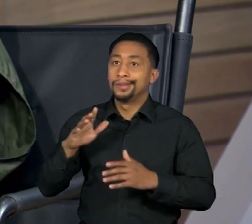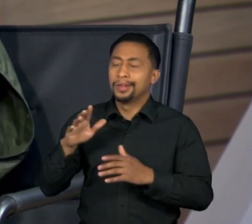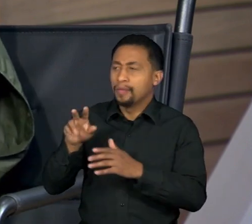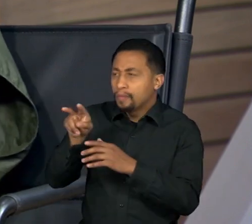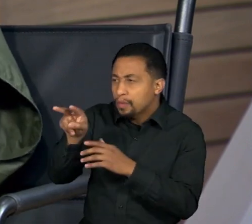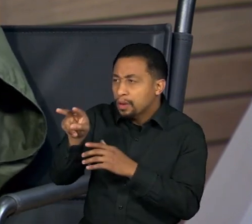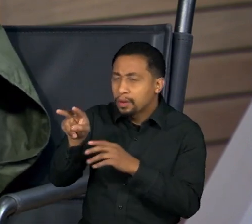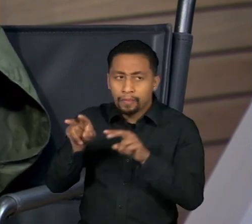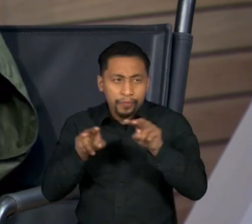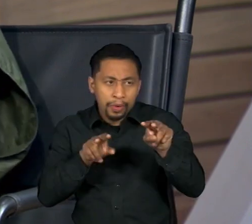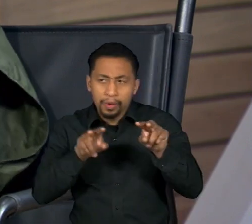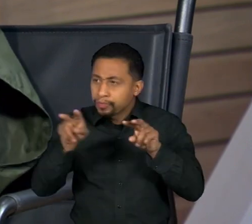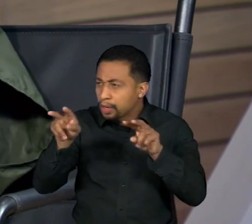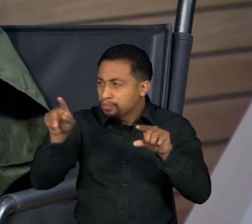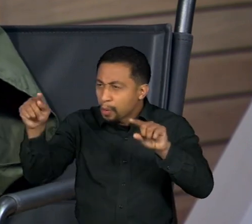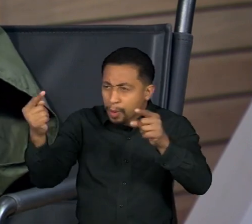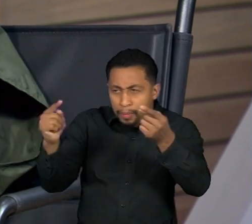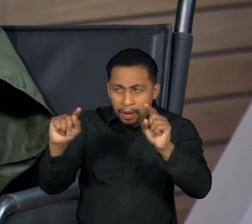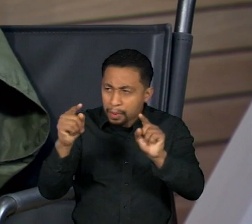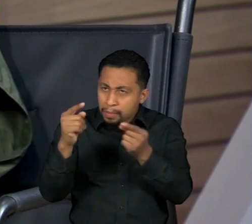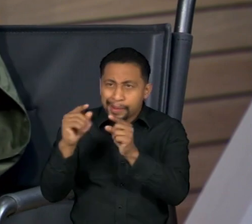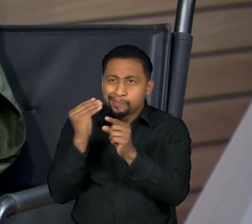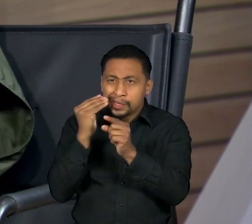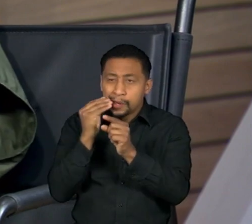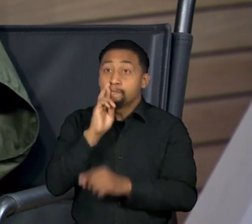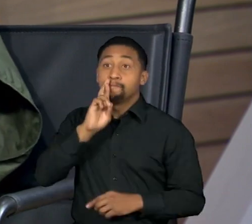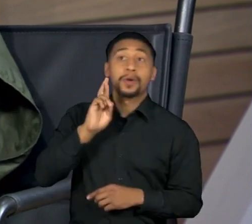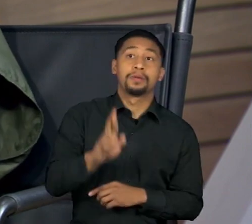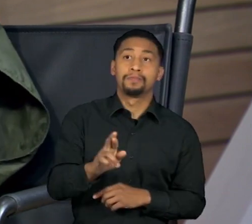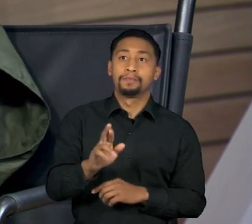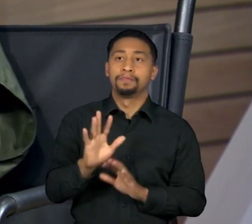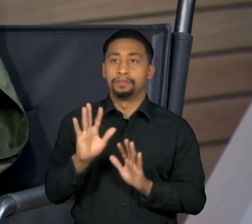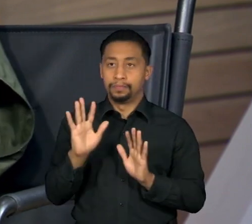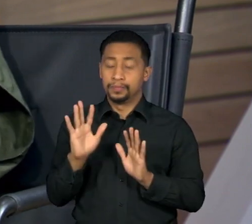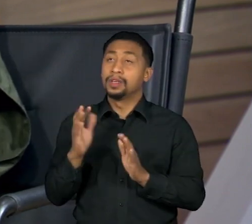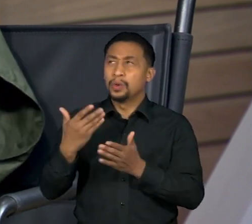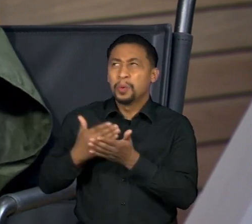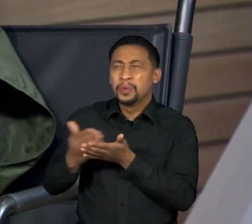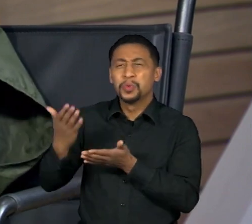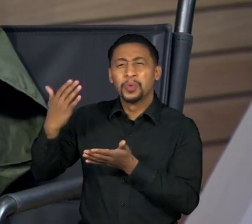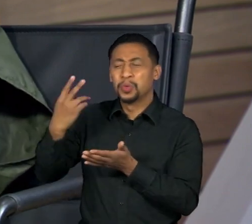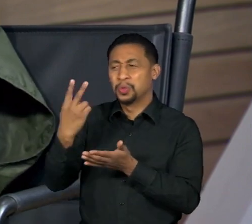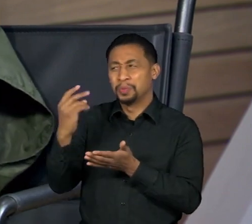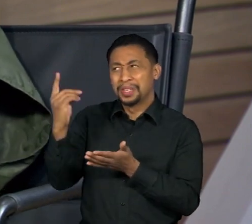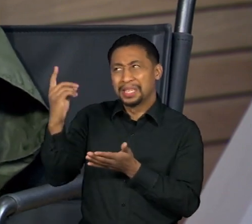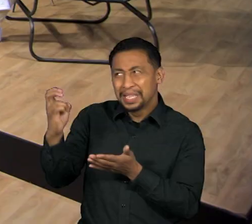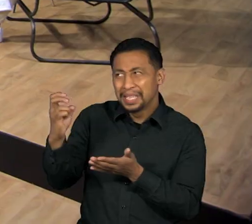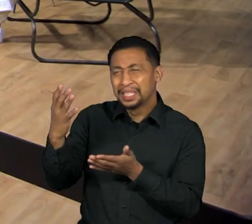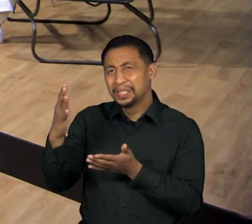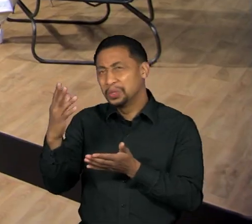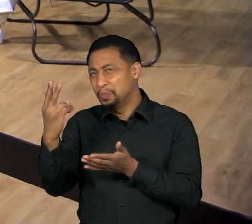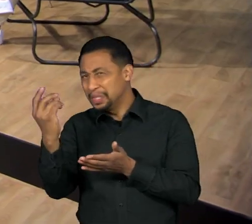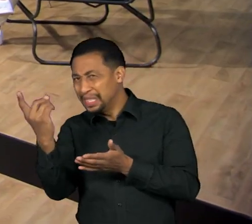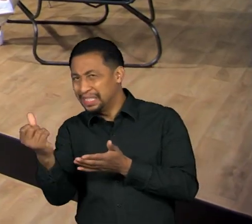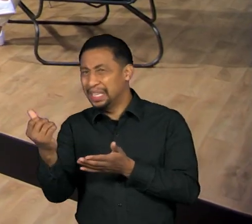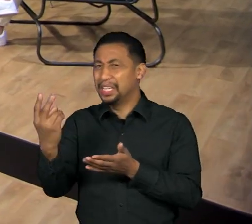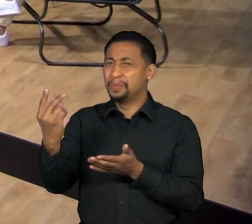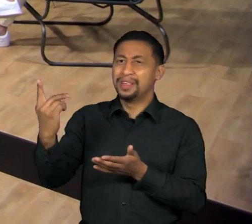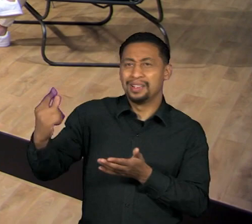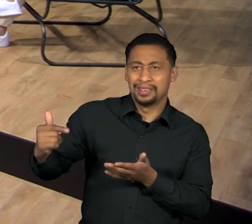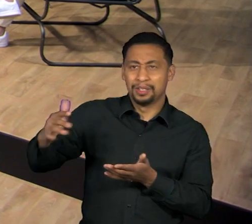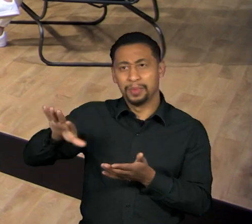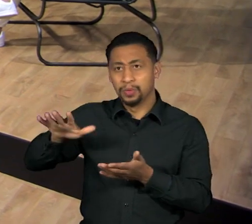reconhecida em 2012, num evento específico, e começou a ser implementada em 2015, 16, 17. Então, nós estamos nos primórdios mesmo